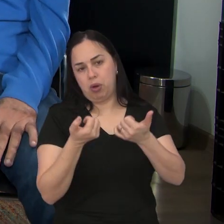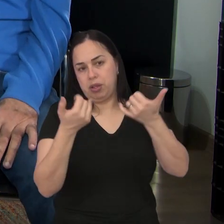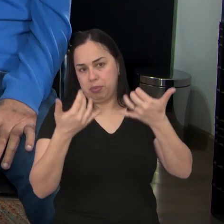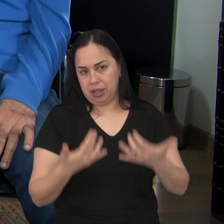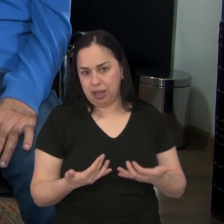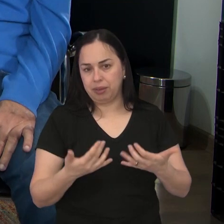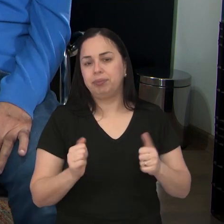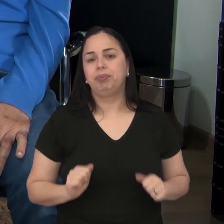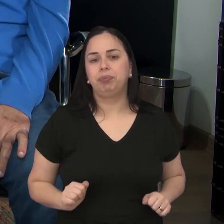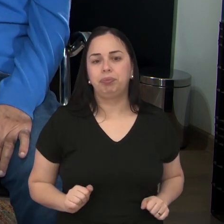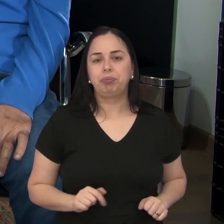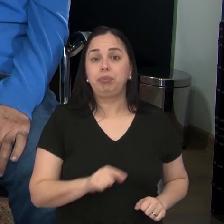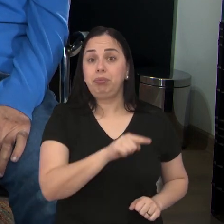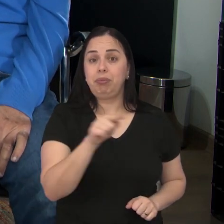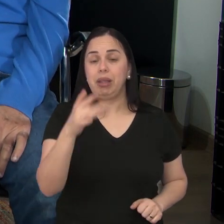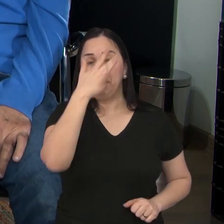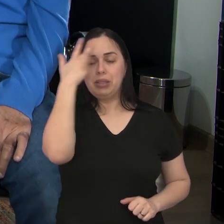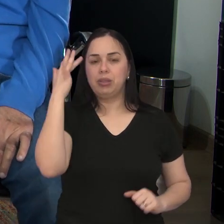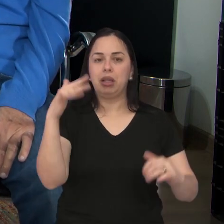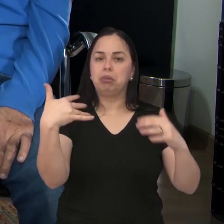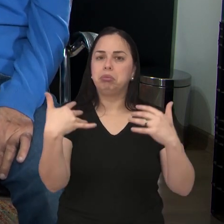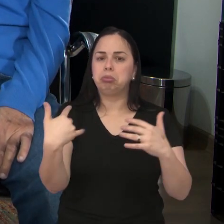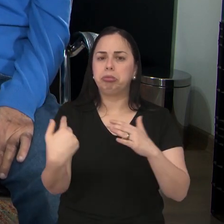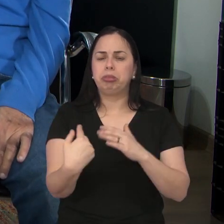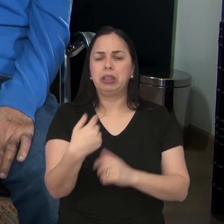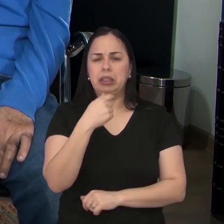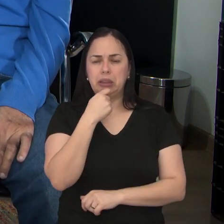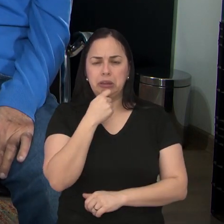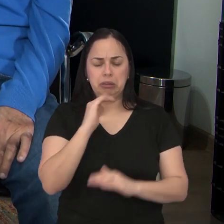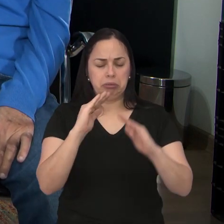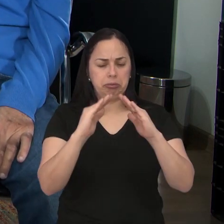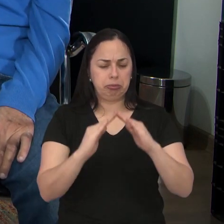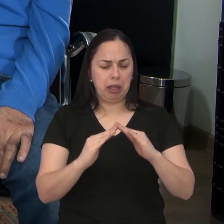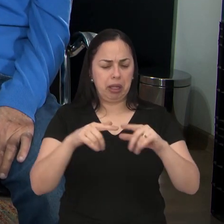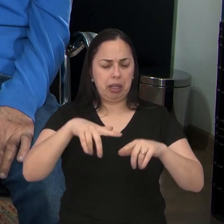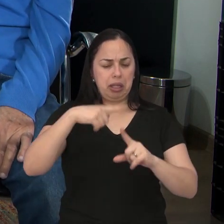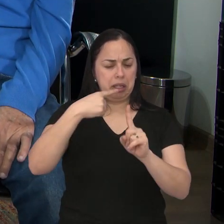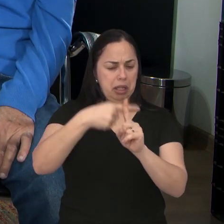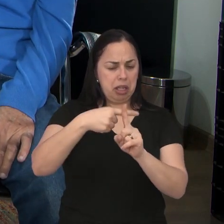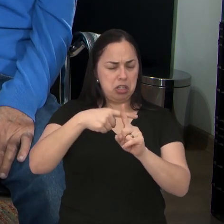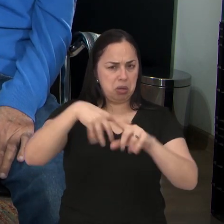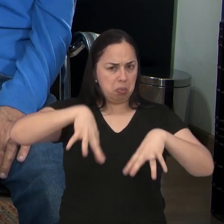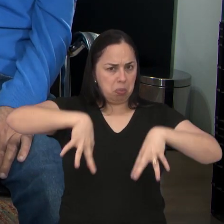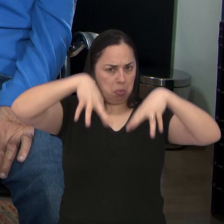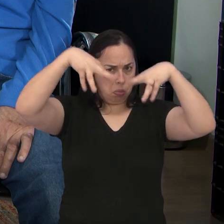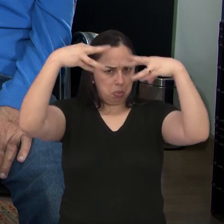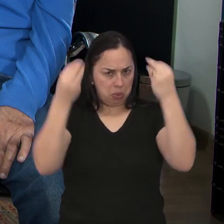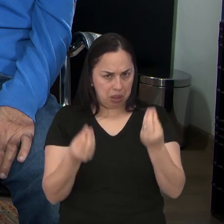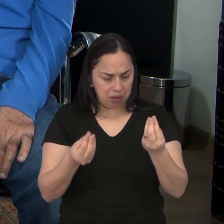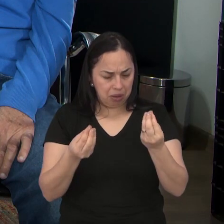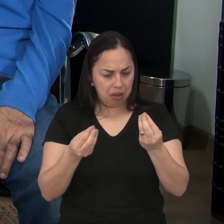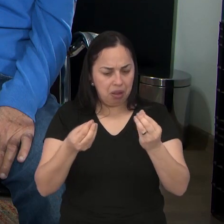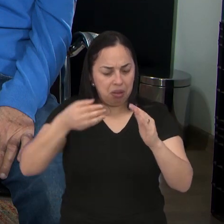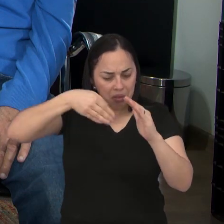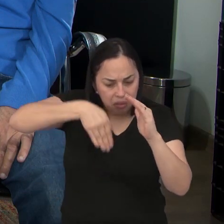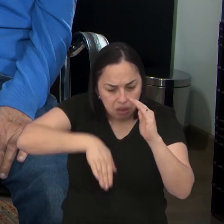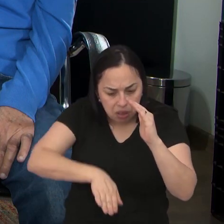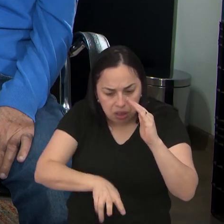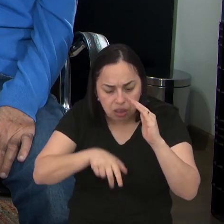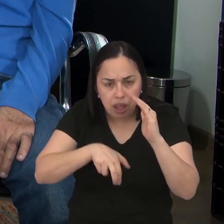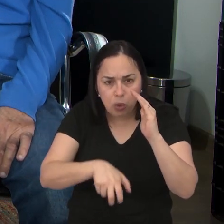que lembrar, porque depois tem que fechar esse parêntese. Quem tá lá em casa deve estar se perguntando, tem um túnel ali na matriz? Não. Não tem. Então, fechou